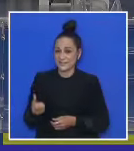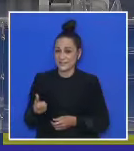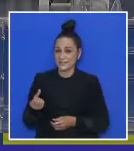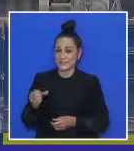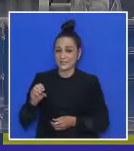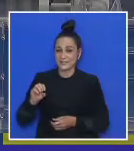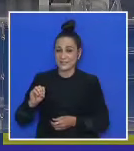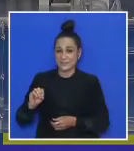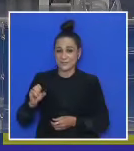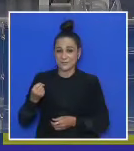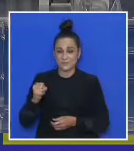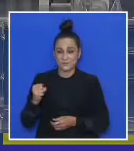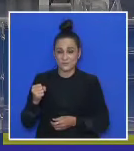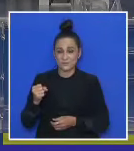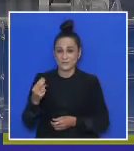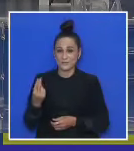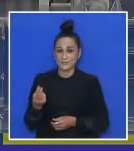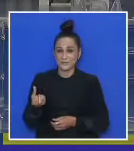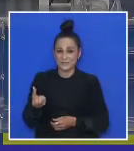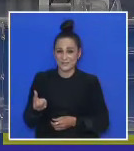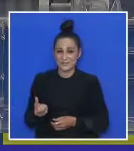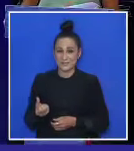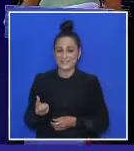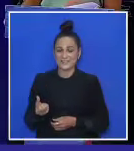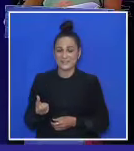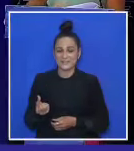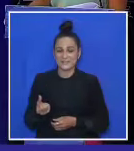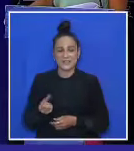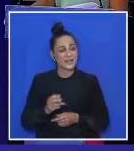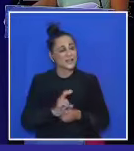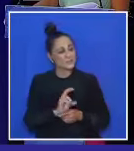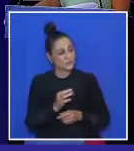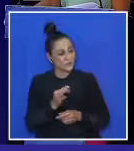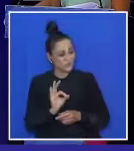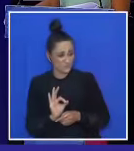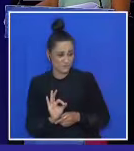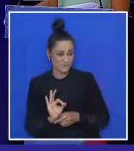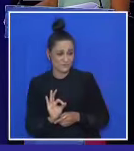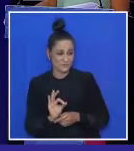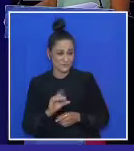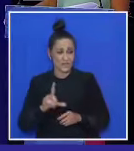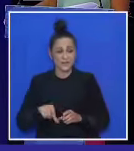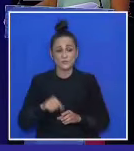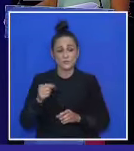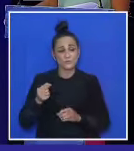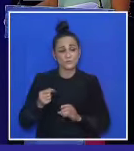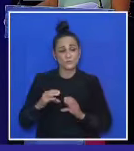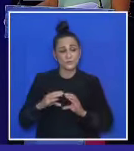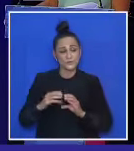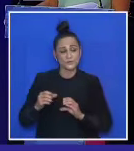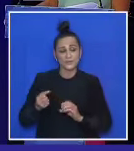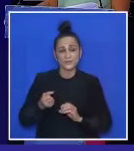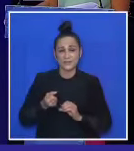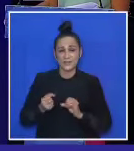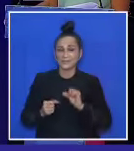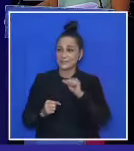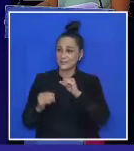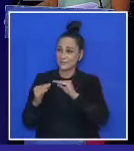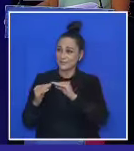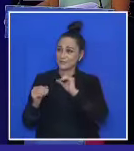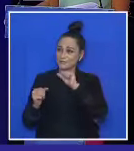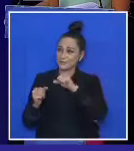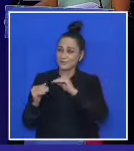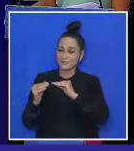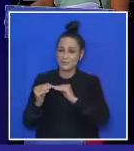46, 08 e 26. As auditoras confirmam as bolas sorteadas? Sim, confirmo.